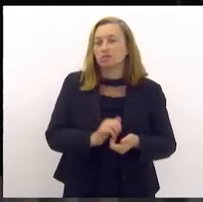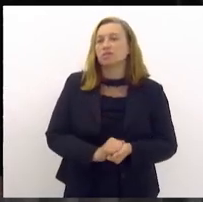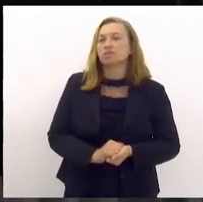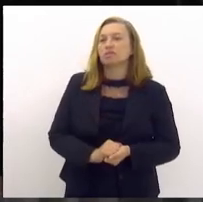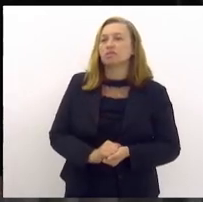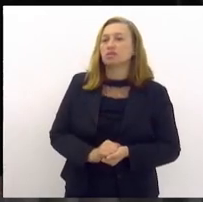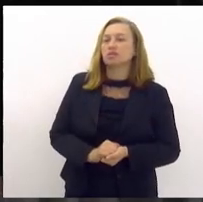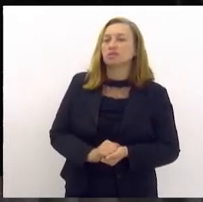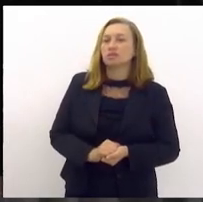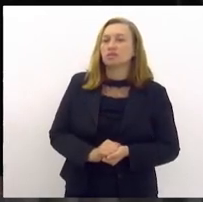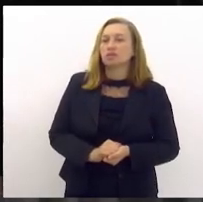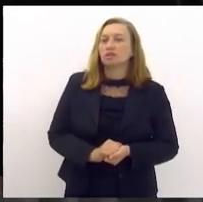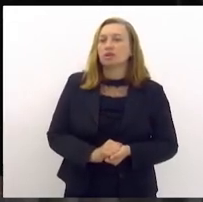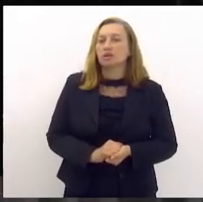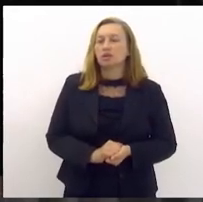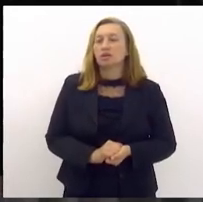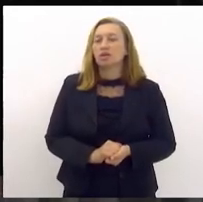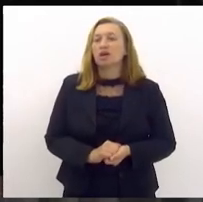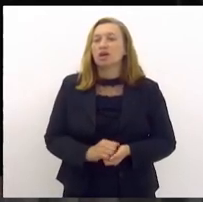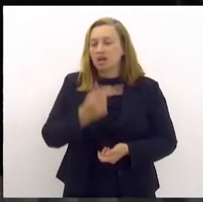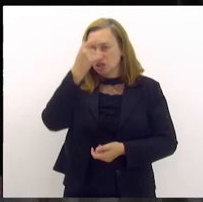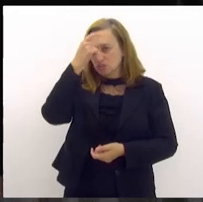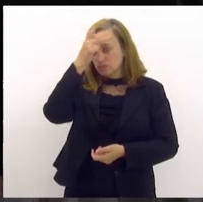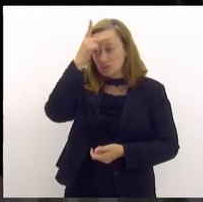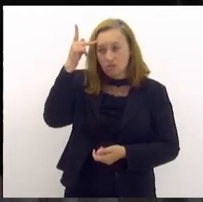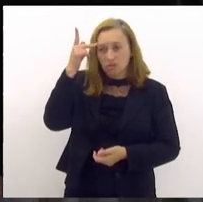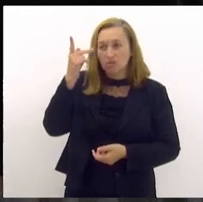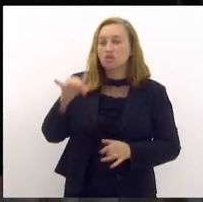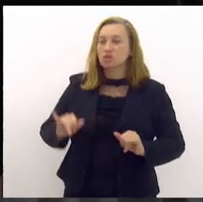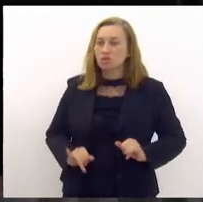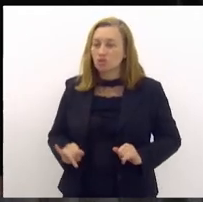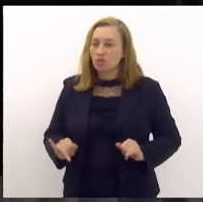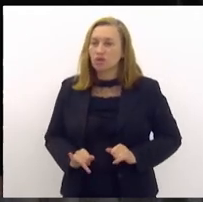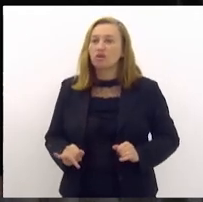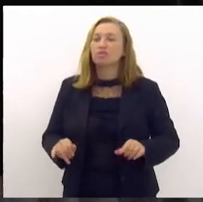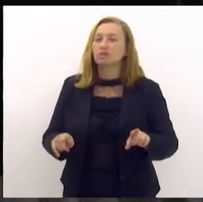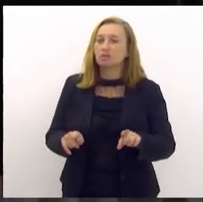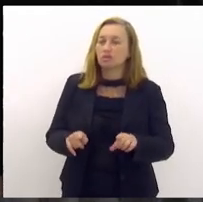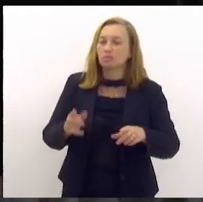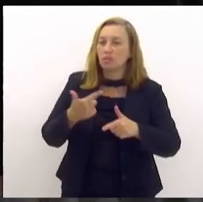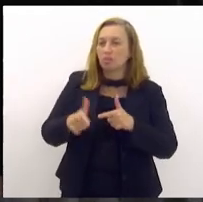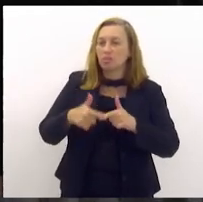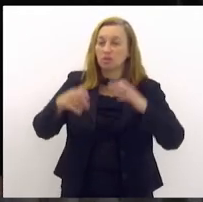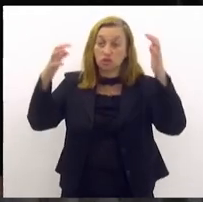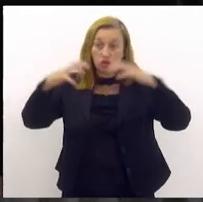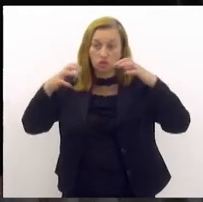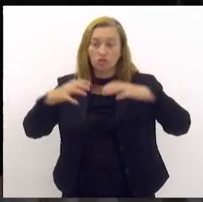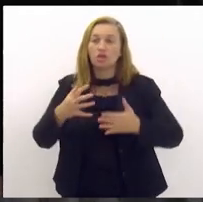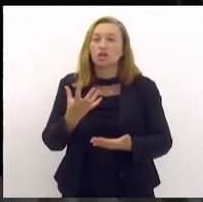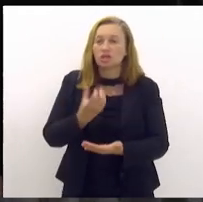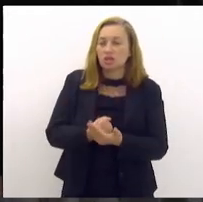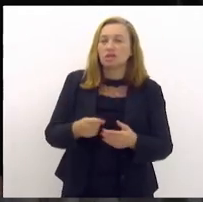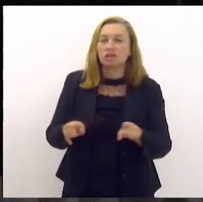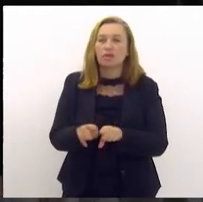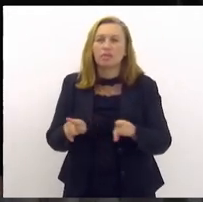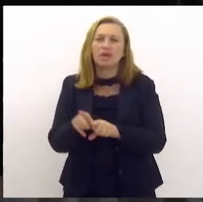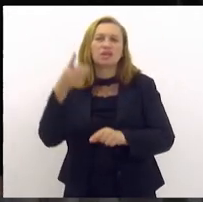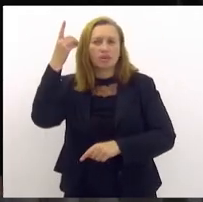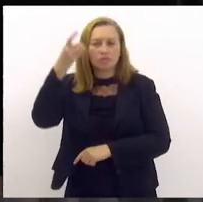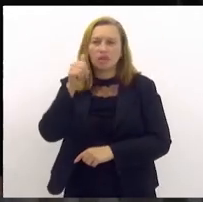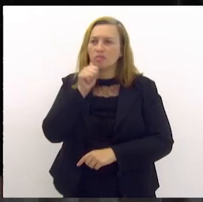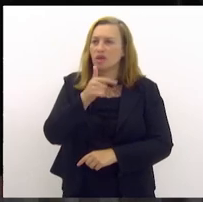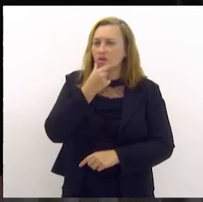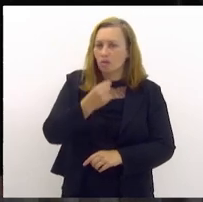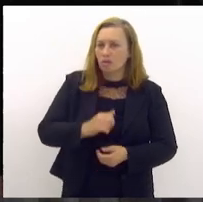oriundas, né, aqueles que sofrem com os alagamentos. Quero registrar também, deputados e deputadas,